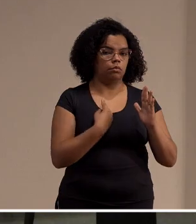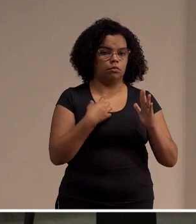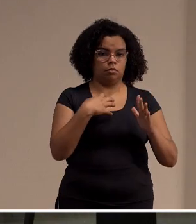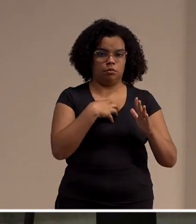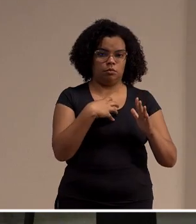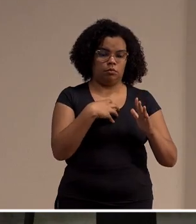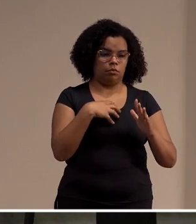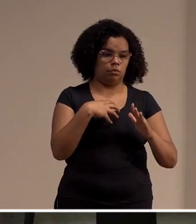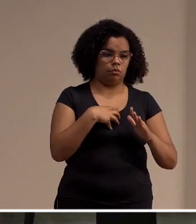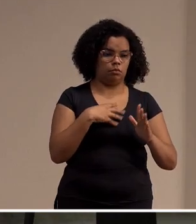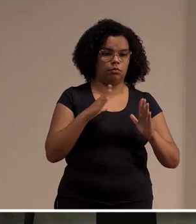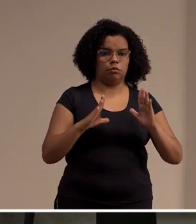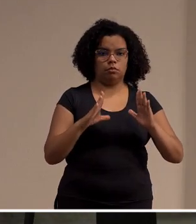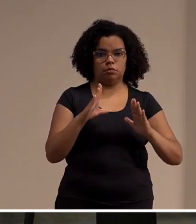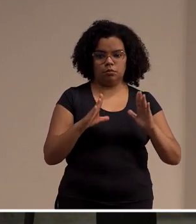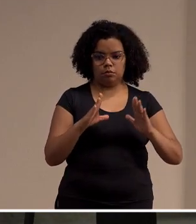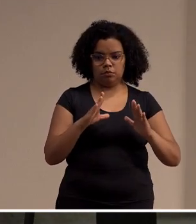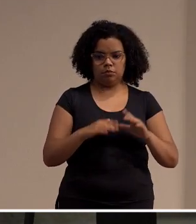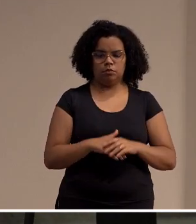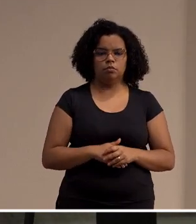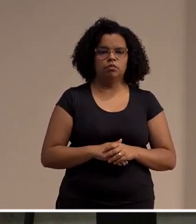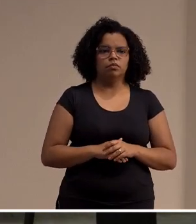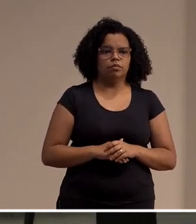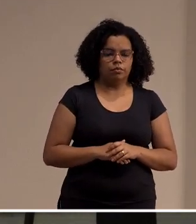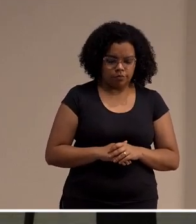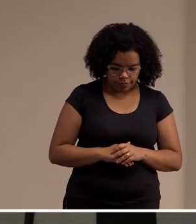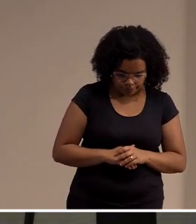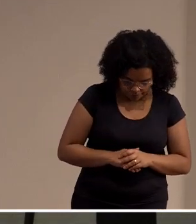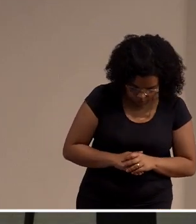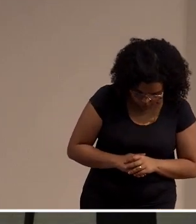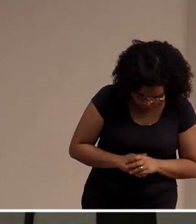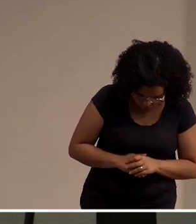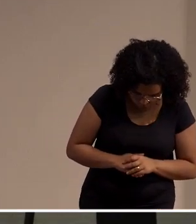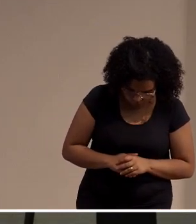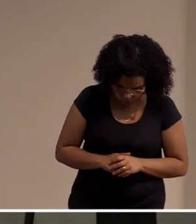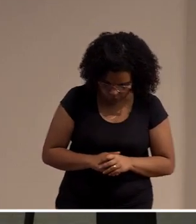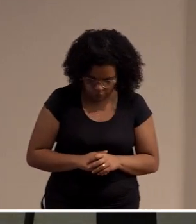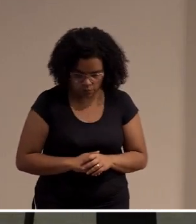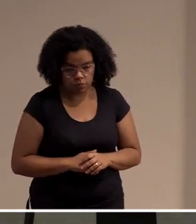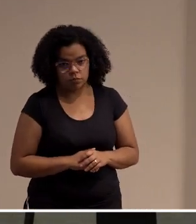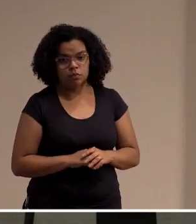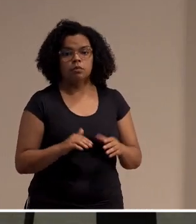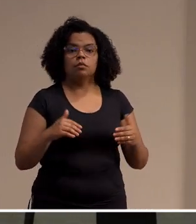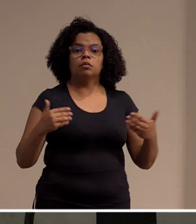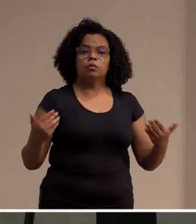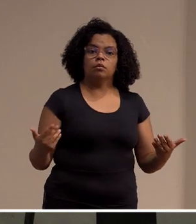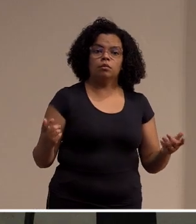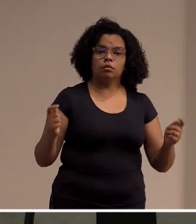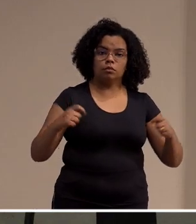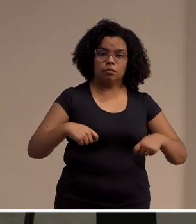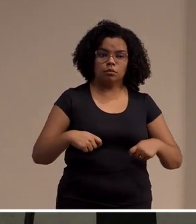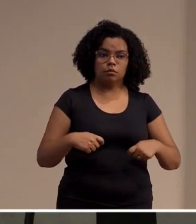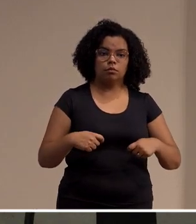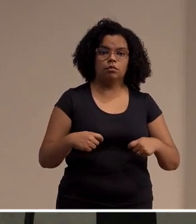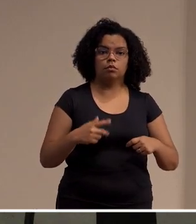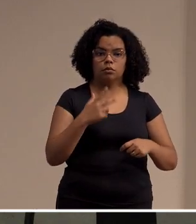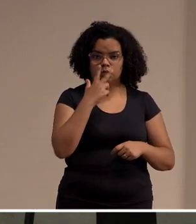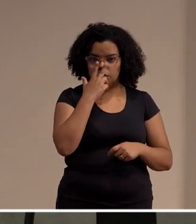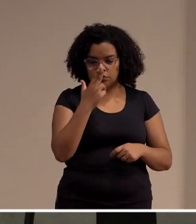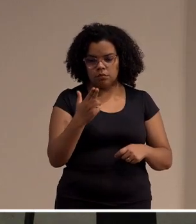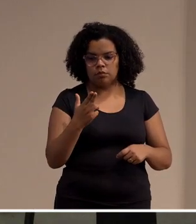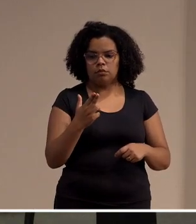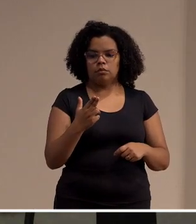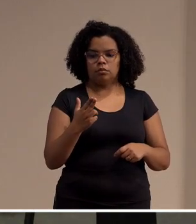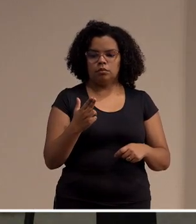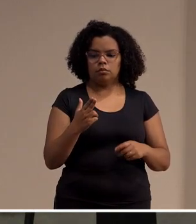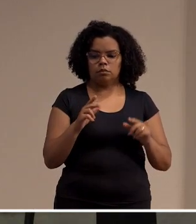no momento e que a gente continua sentindo hoje, depois de tudo que tem acontecido. E nisso estamos. Eu acho isso é